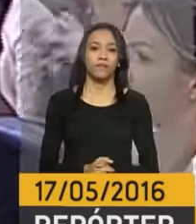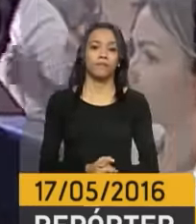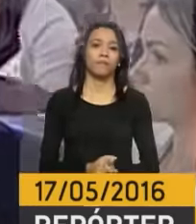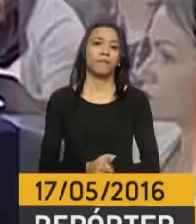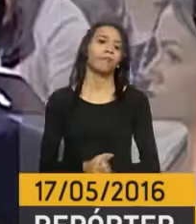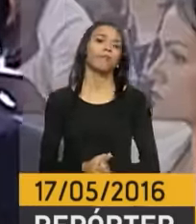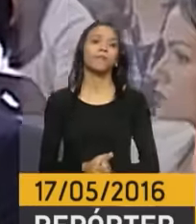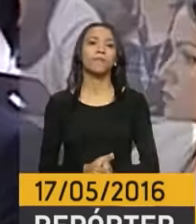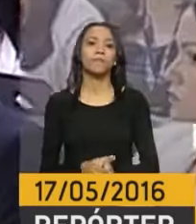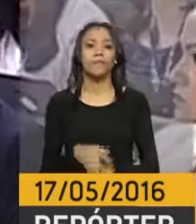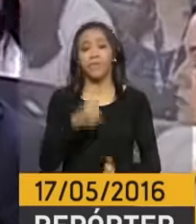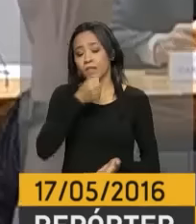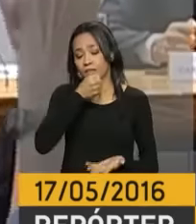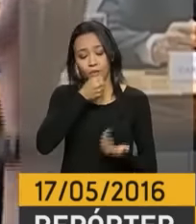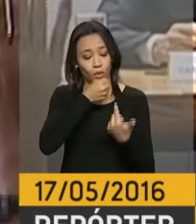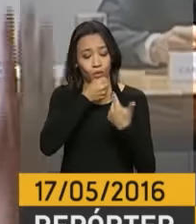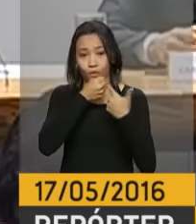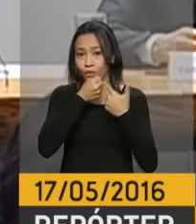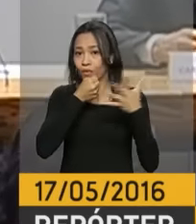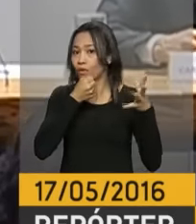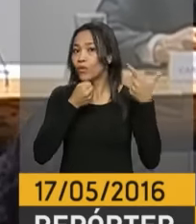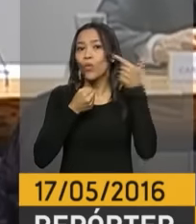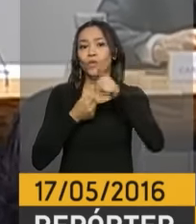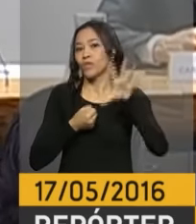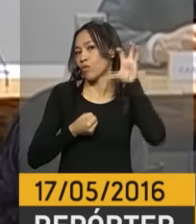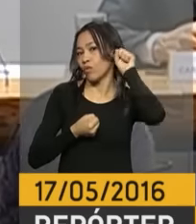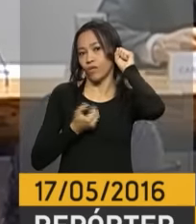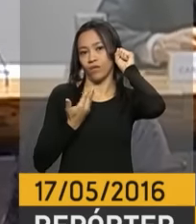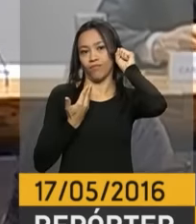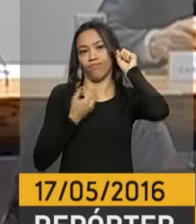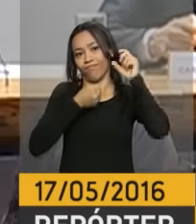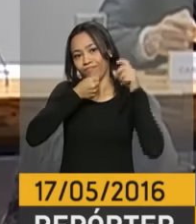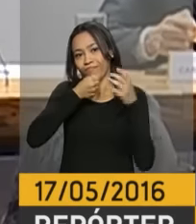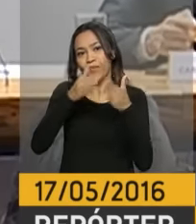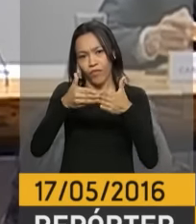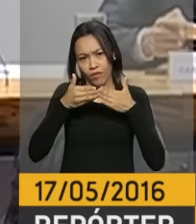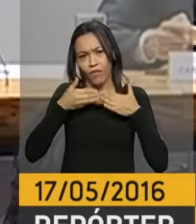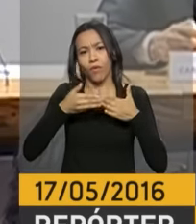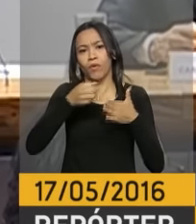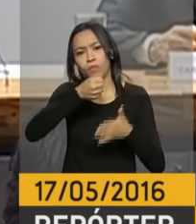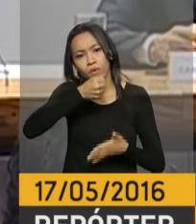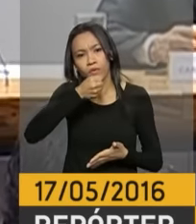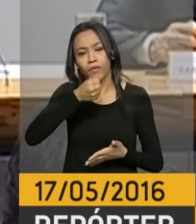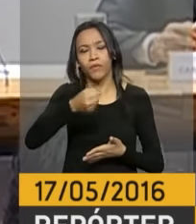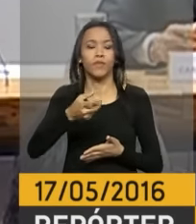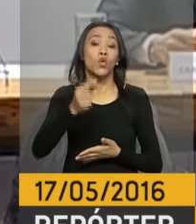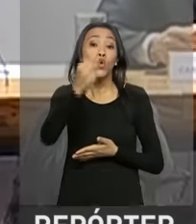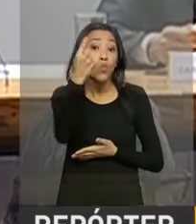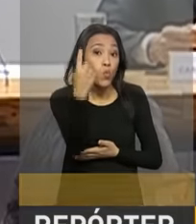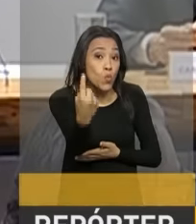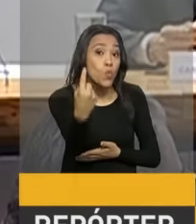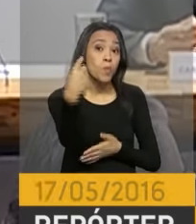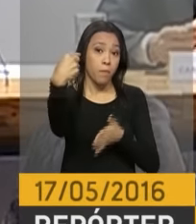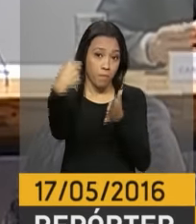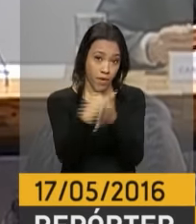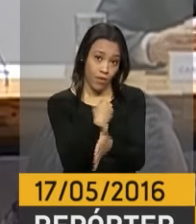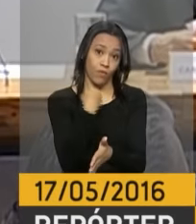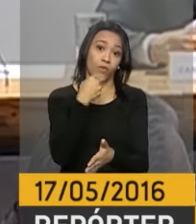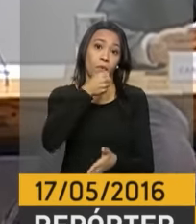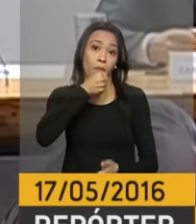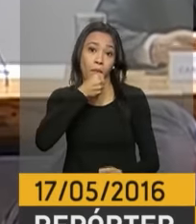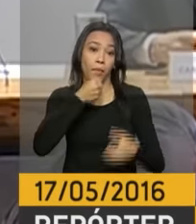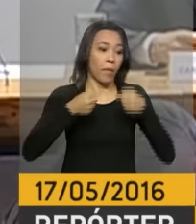Não, eu sem microfone eu não consigo ouvir. Gente, por favor, faça no microfone. Uma pergunta por microfone, senão